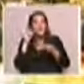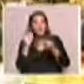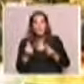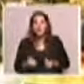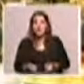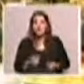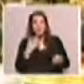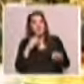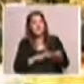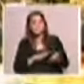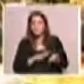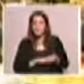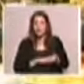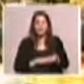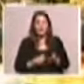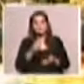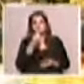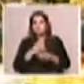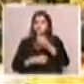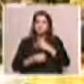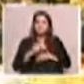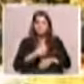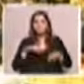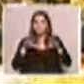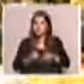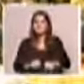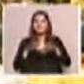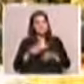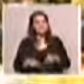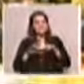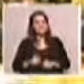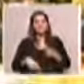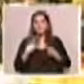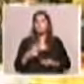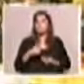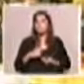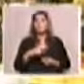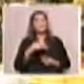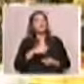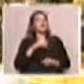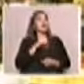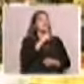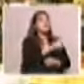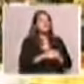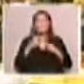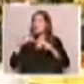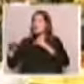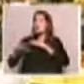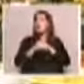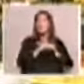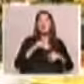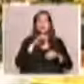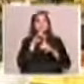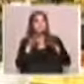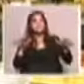pessoas que o provavam não lhe conseguiam resistir e encomendavam-me e começaram a divulgá-lo boca a boca. Portanto, eu tenho muito